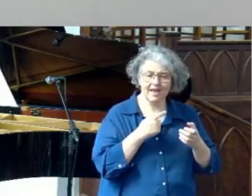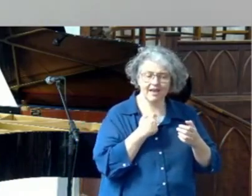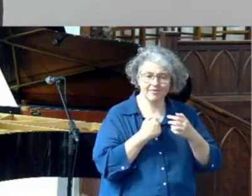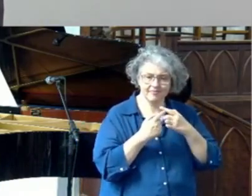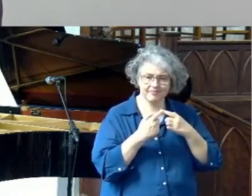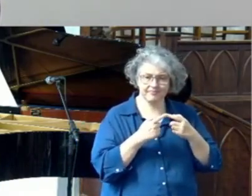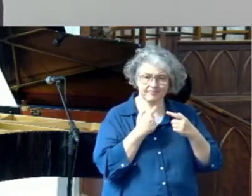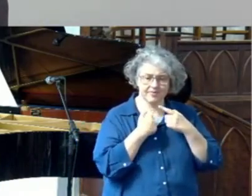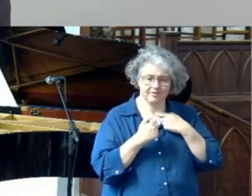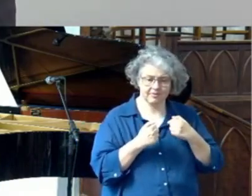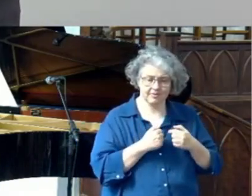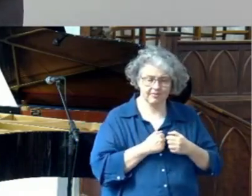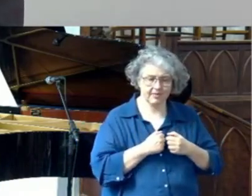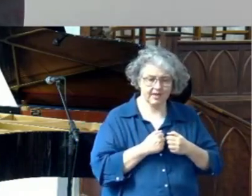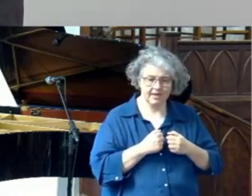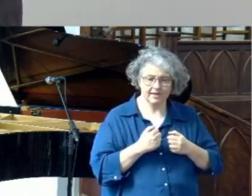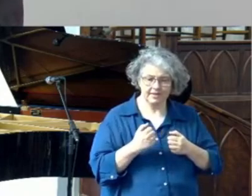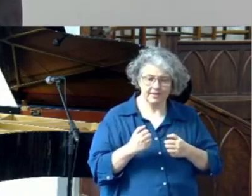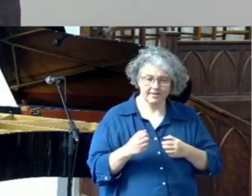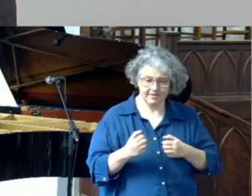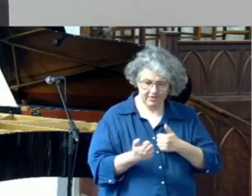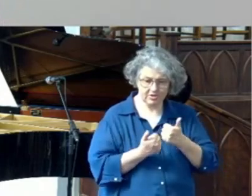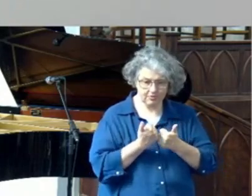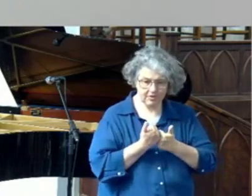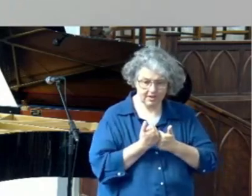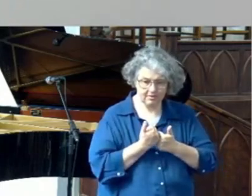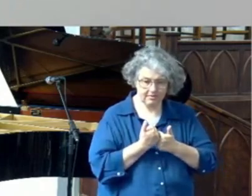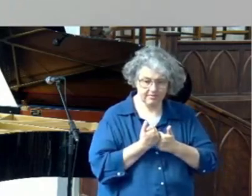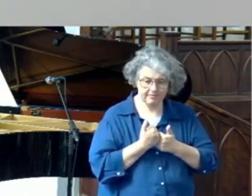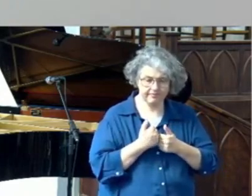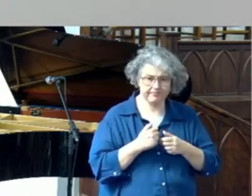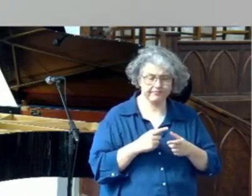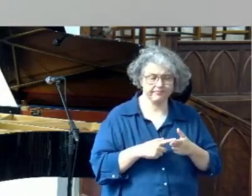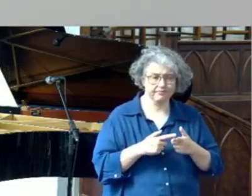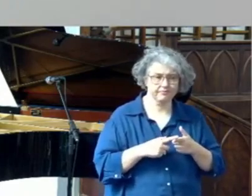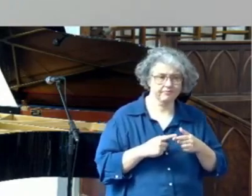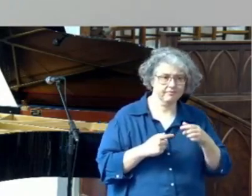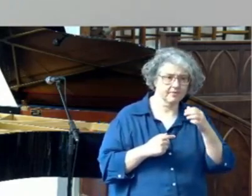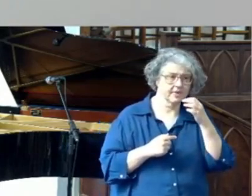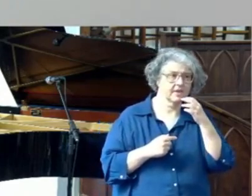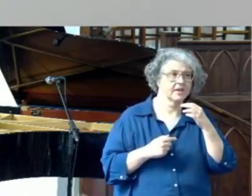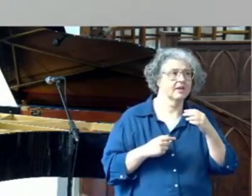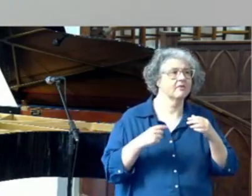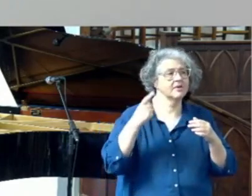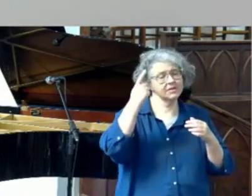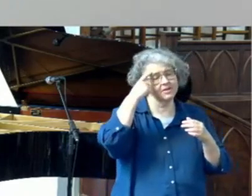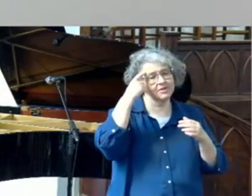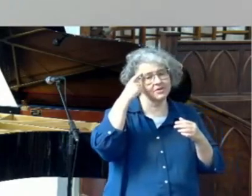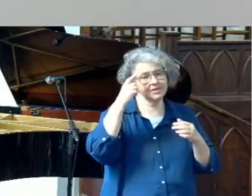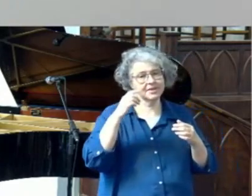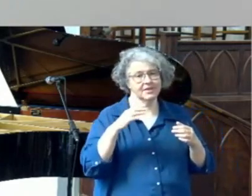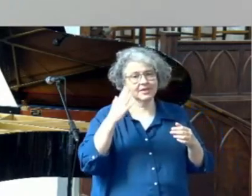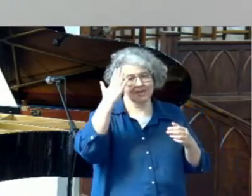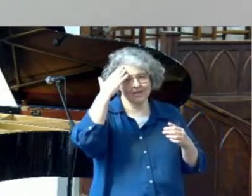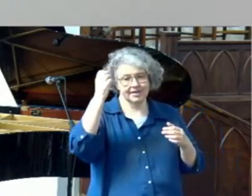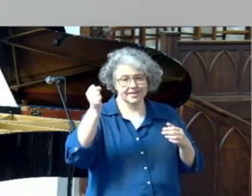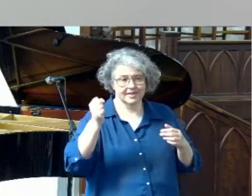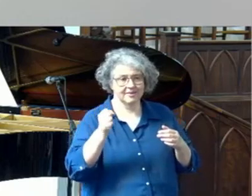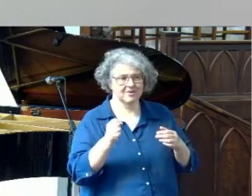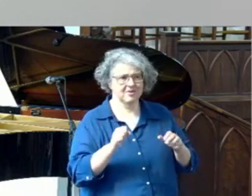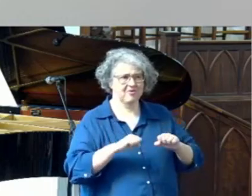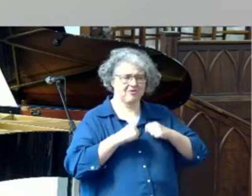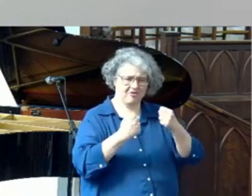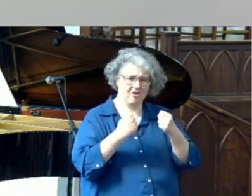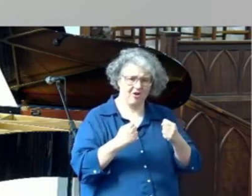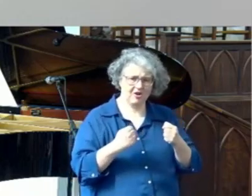coisa. E eu de vez em quando volto para esse versículo, está em Jeremias 9. Não se glorie o sábio na sua sabedoria, nem o forte na sua